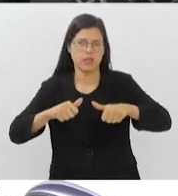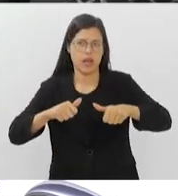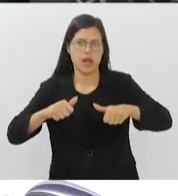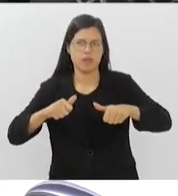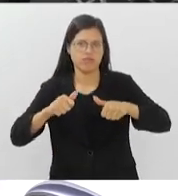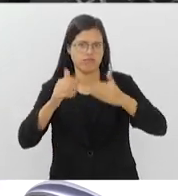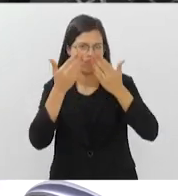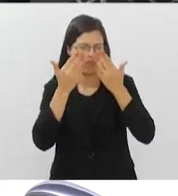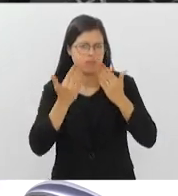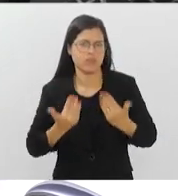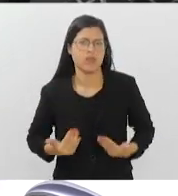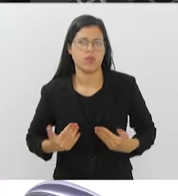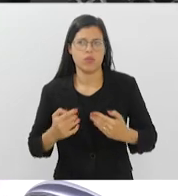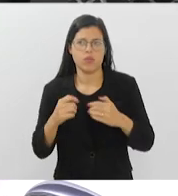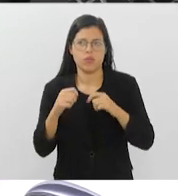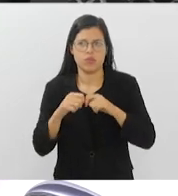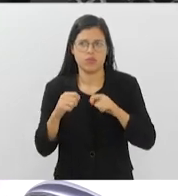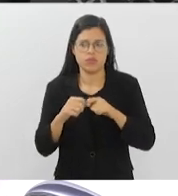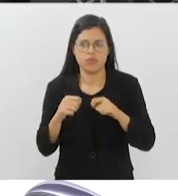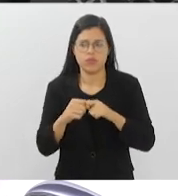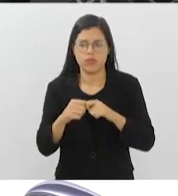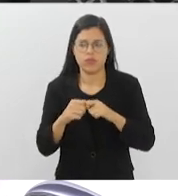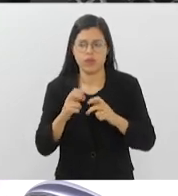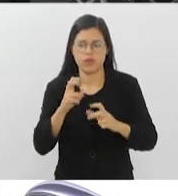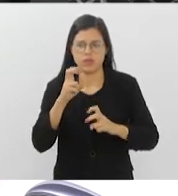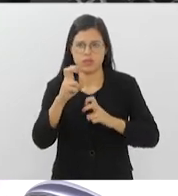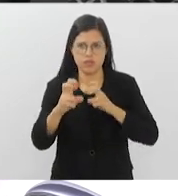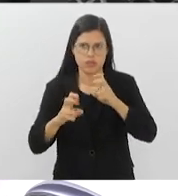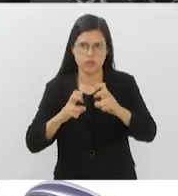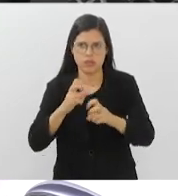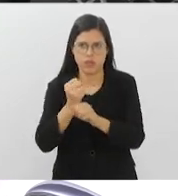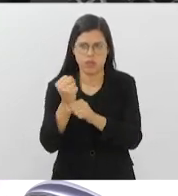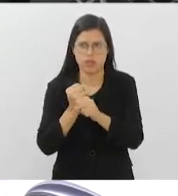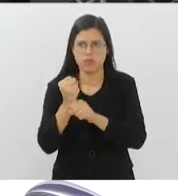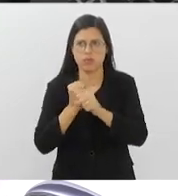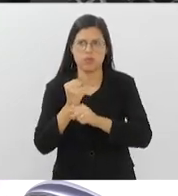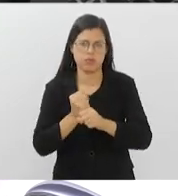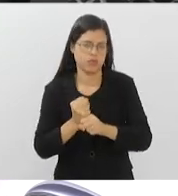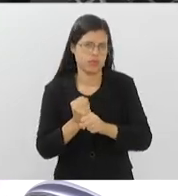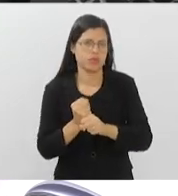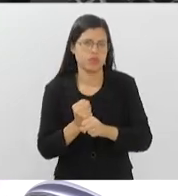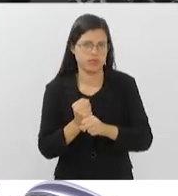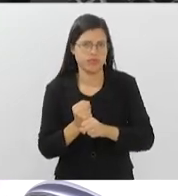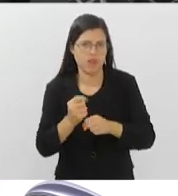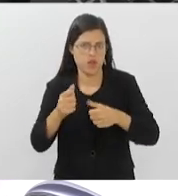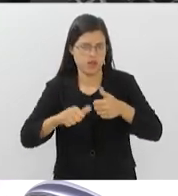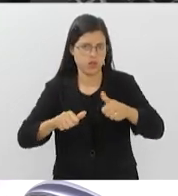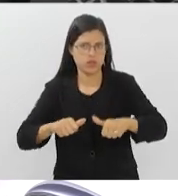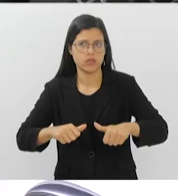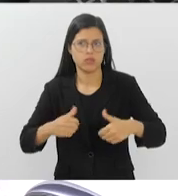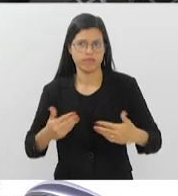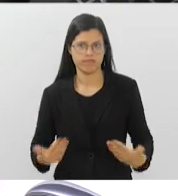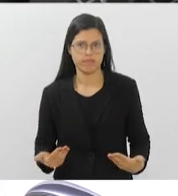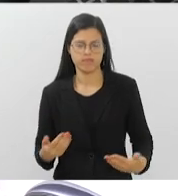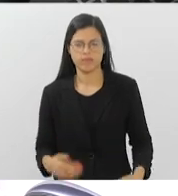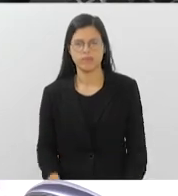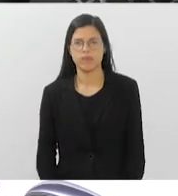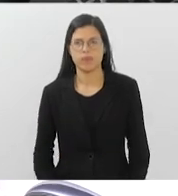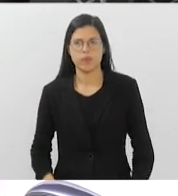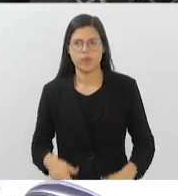a revisão quinquenal a cada 5 anos. Então, sob esse aspecto,